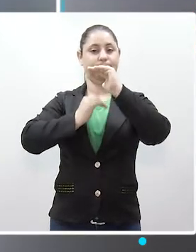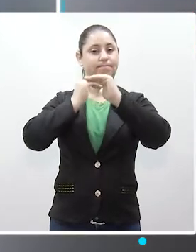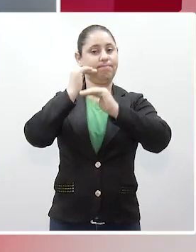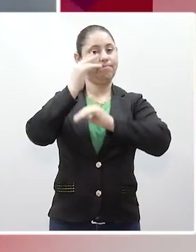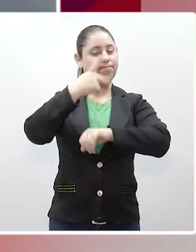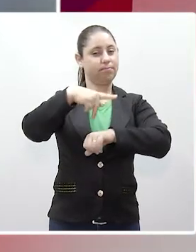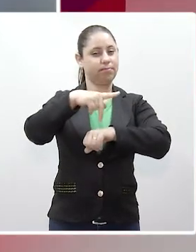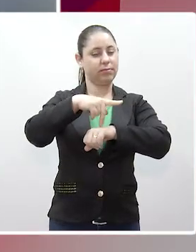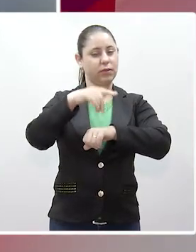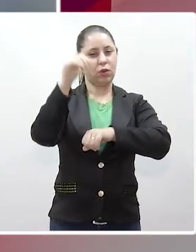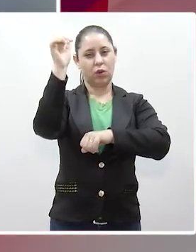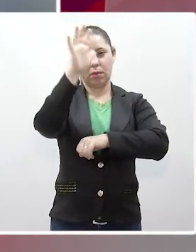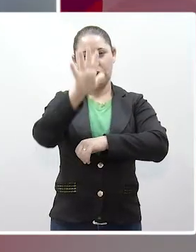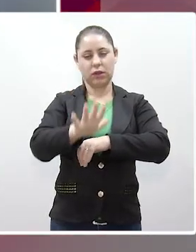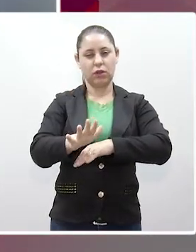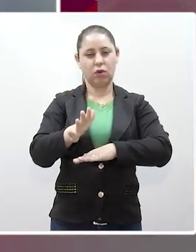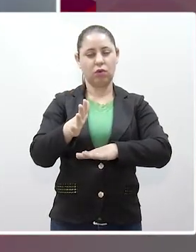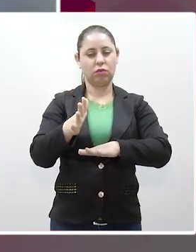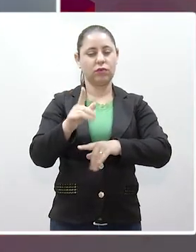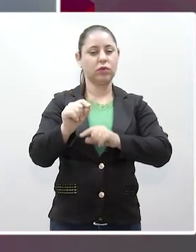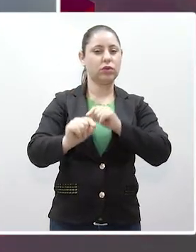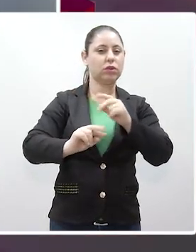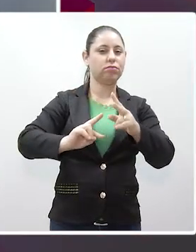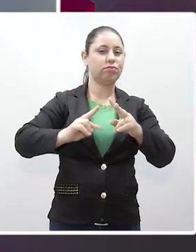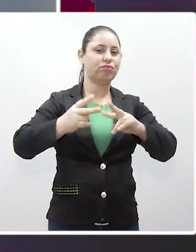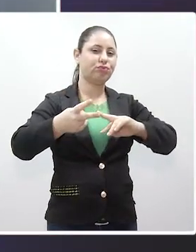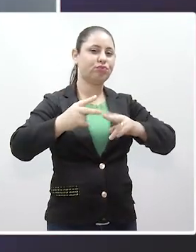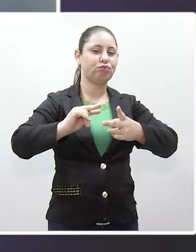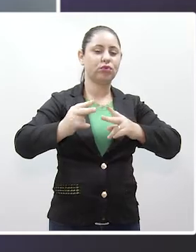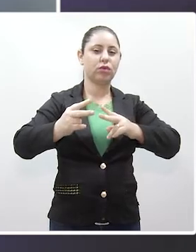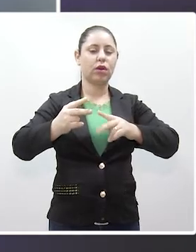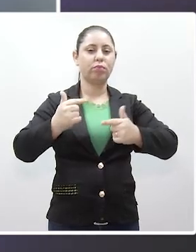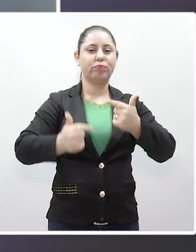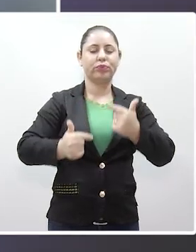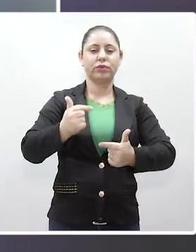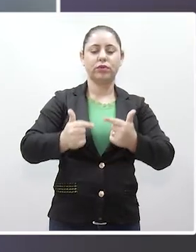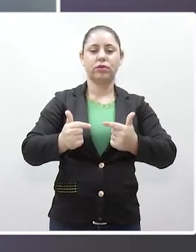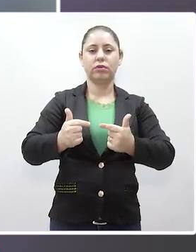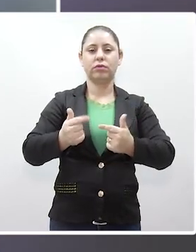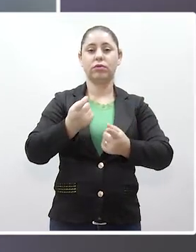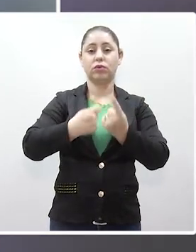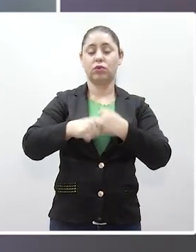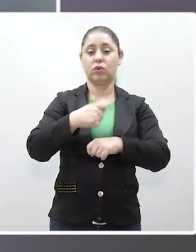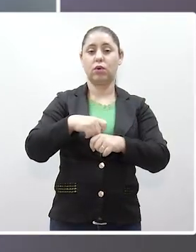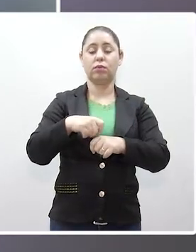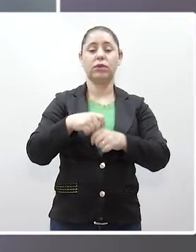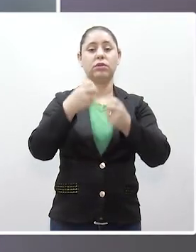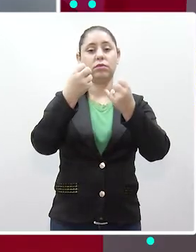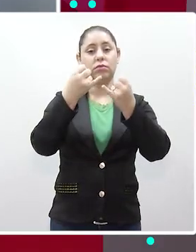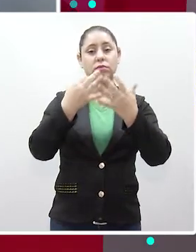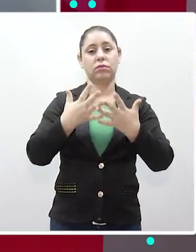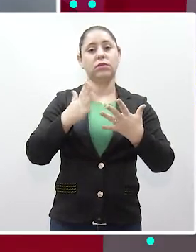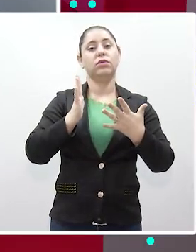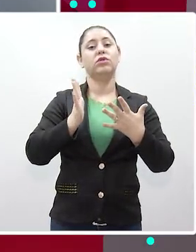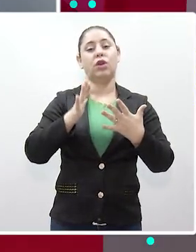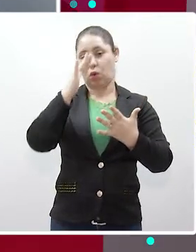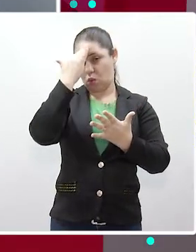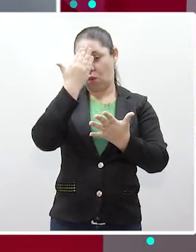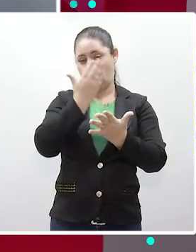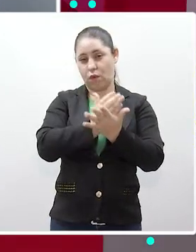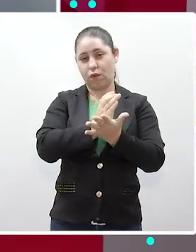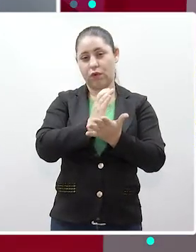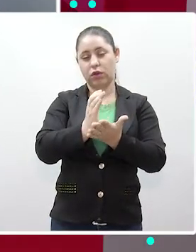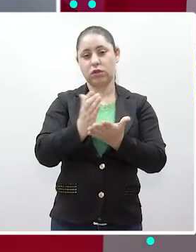vai oscilar aí de acordo com essas instabilidades políticas, econômicas, institucionais, que, como eu já expliquei,